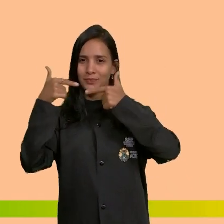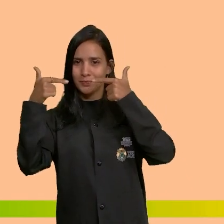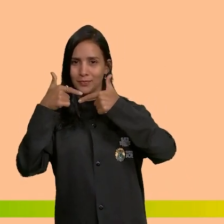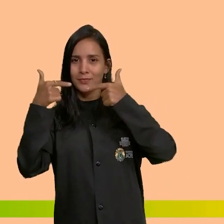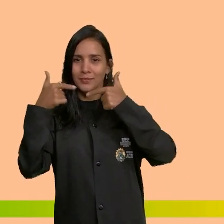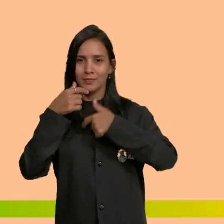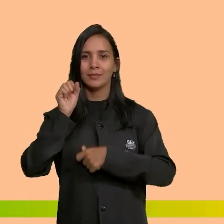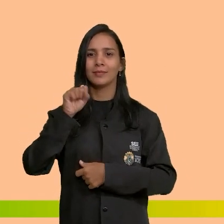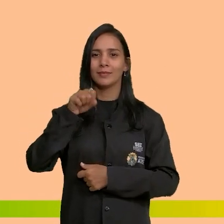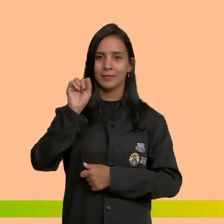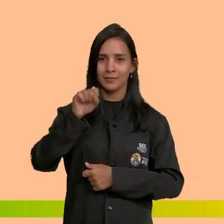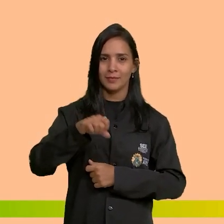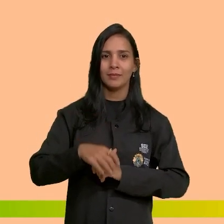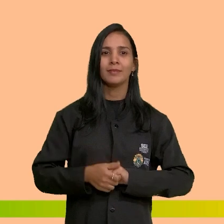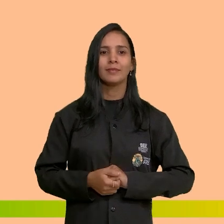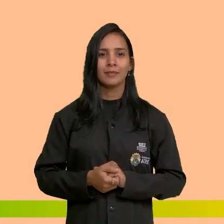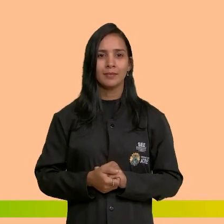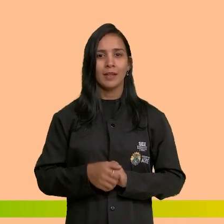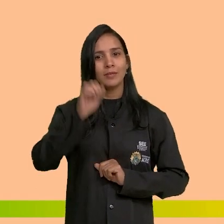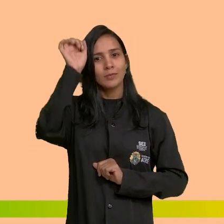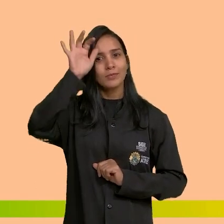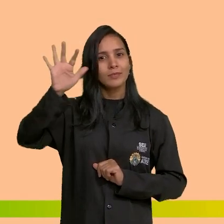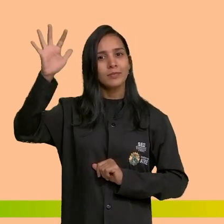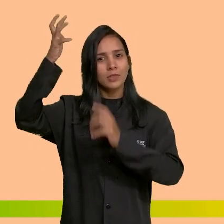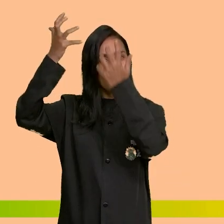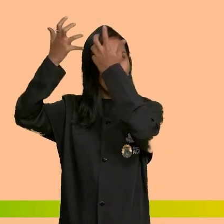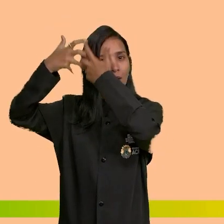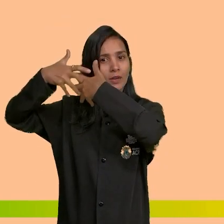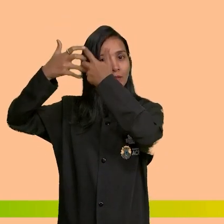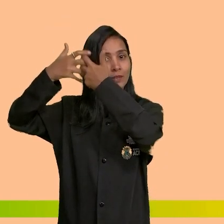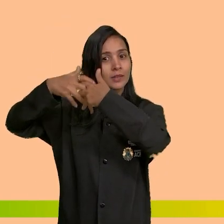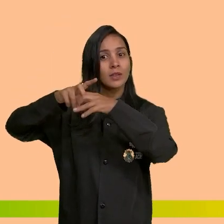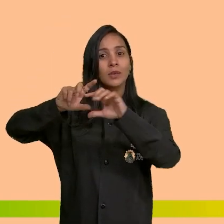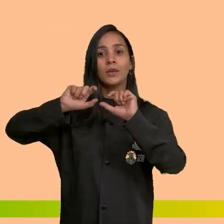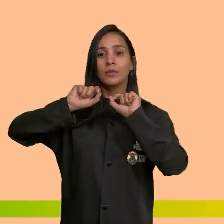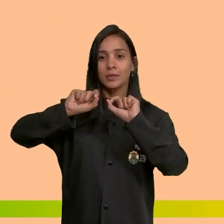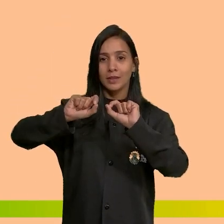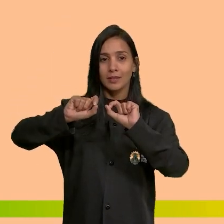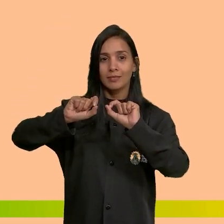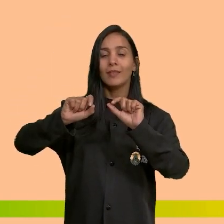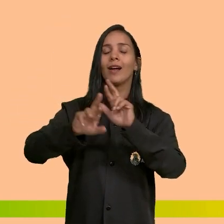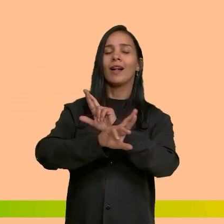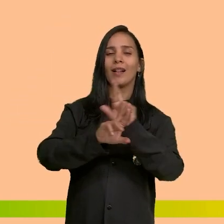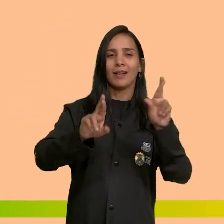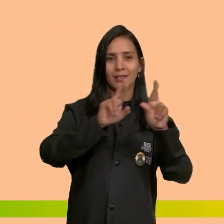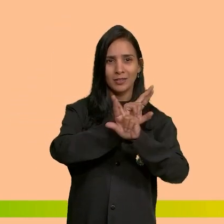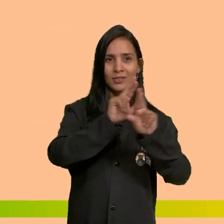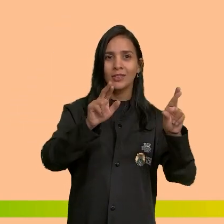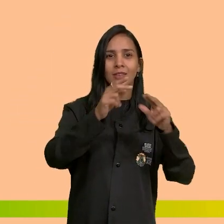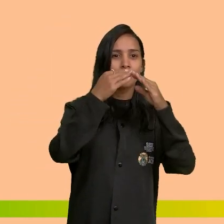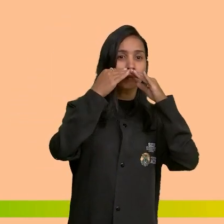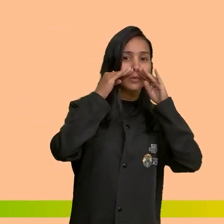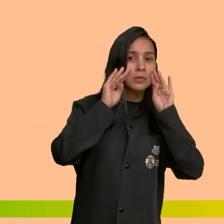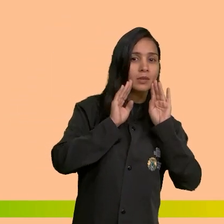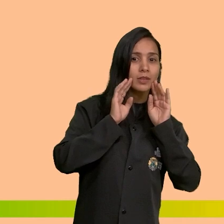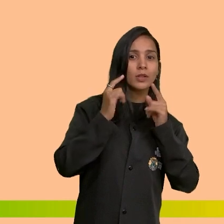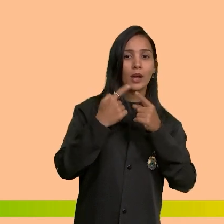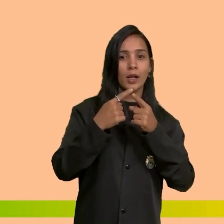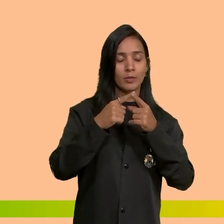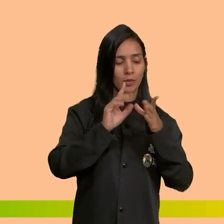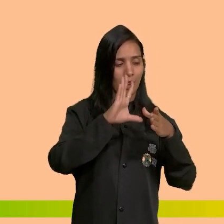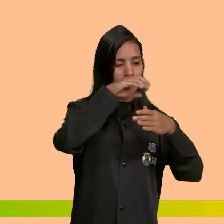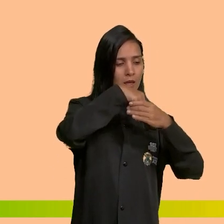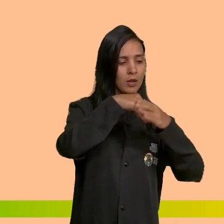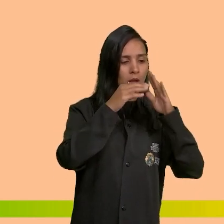Reflexão. Como eu bem falei no começo, lá na tragédia, a gente tem uma reflexão sobre as questões,